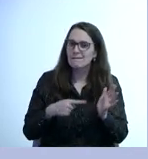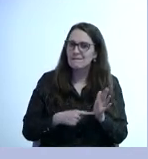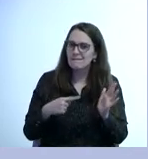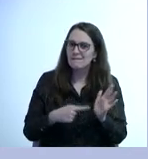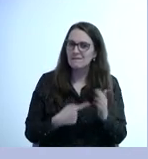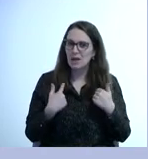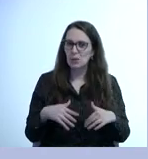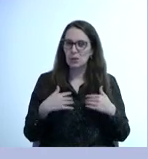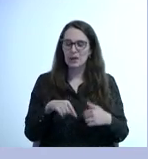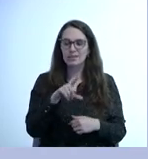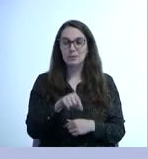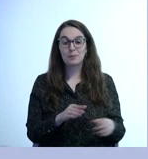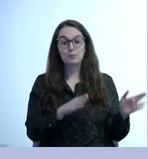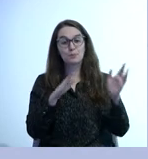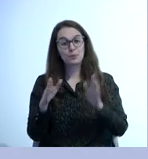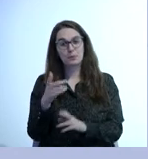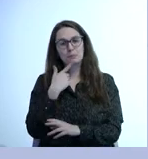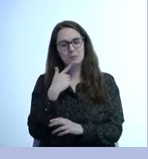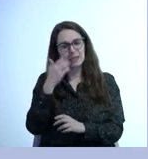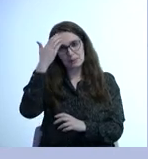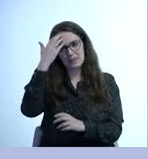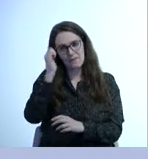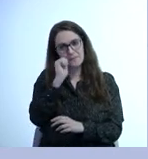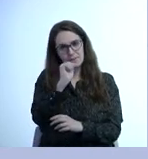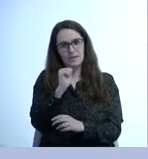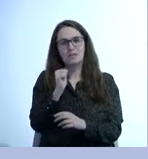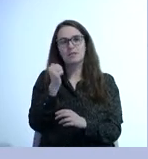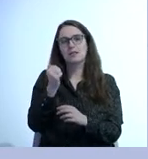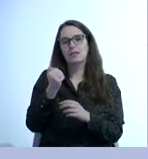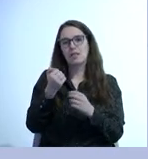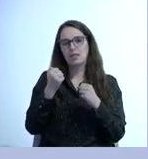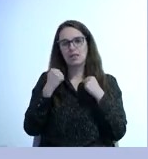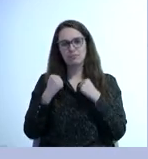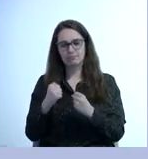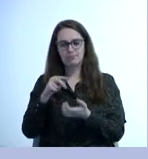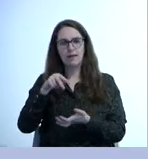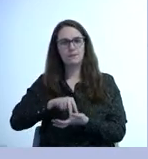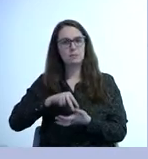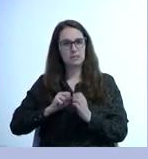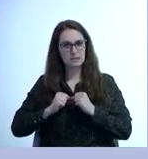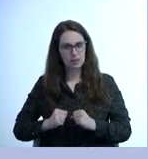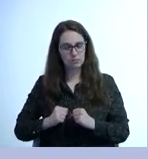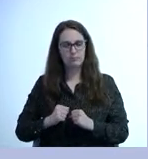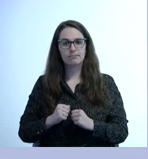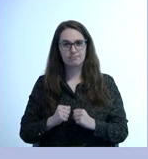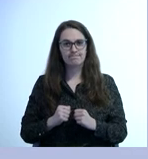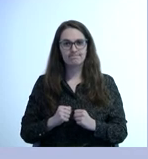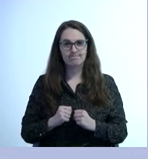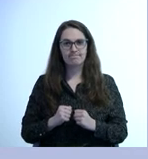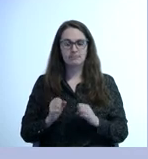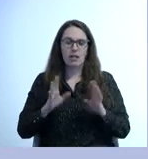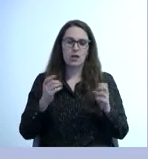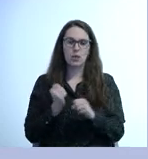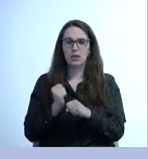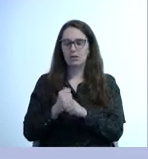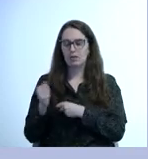disso e, por outro lado, a capacidade de afirmação que o João Luís depois teve na sua mais brilhante